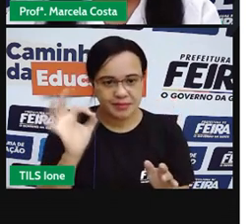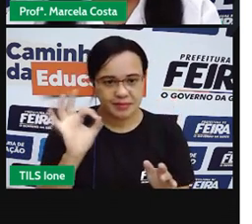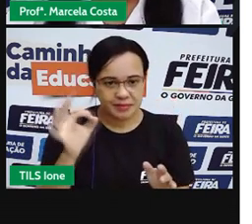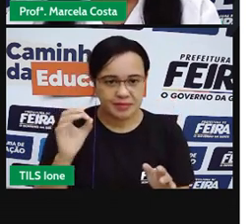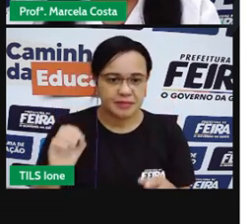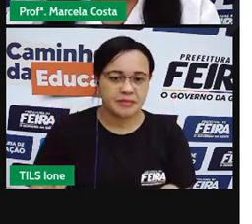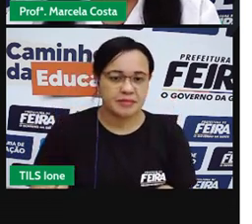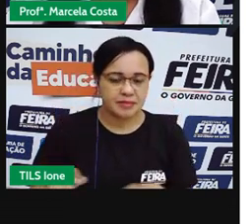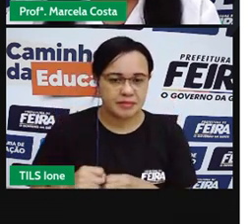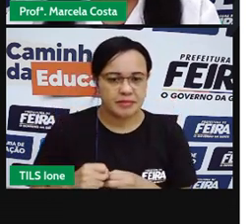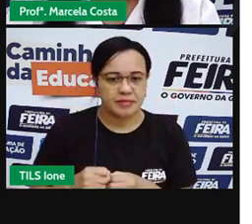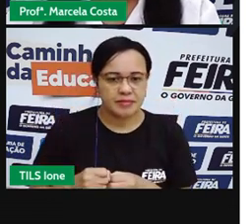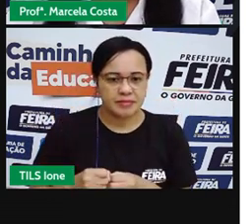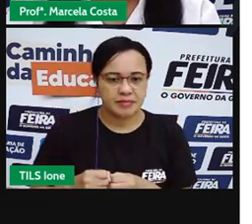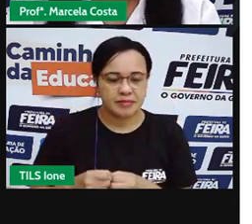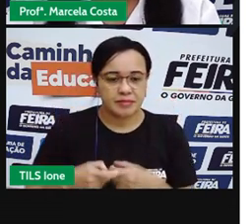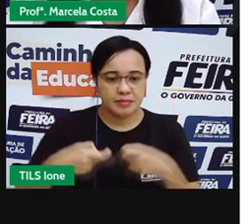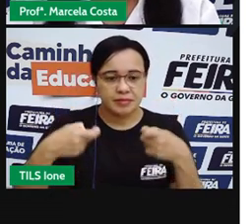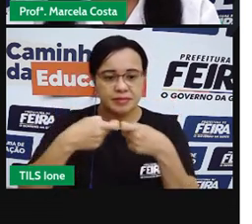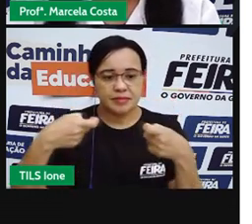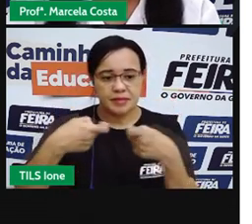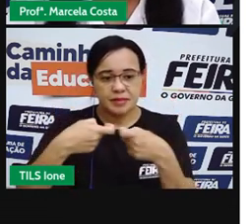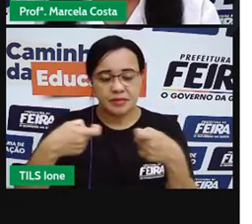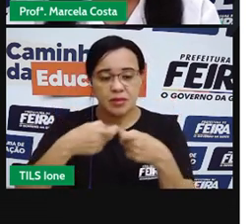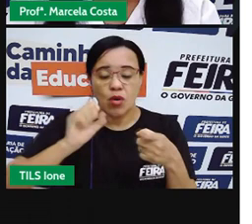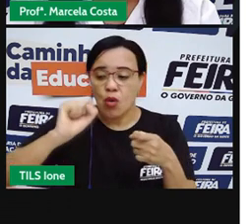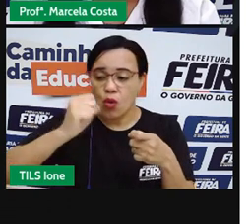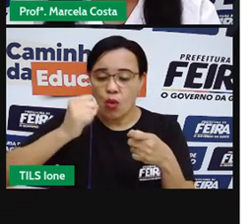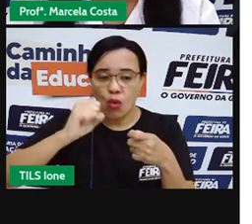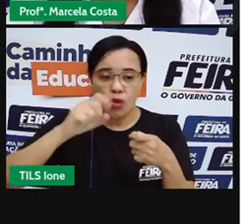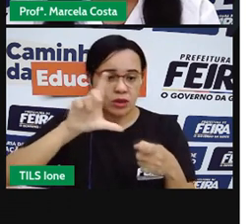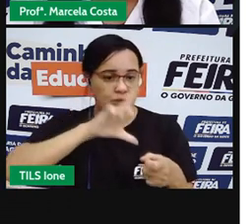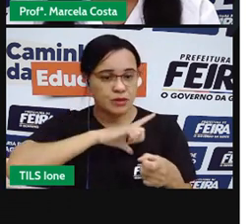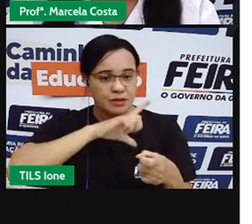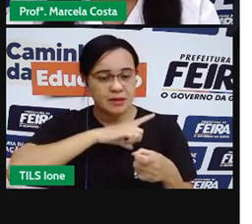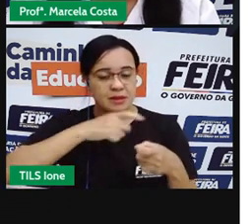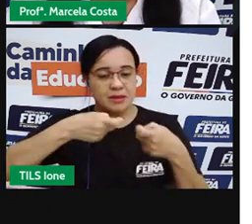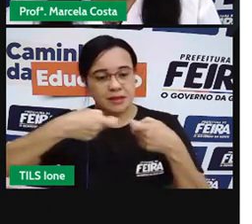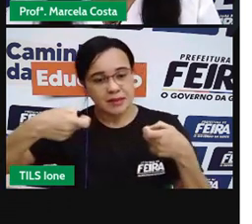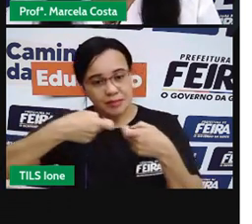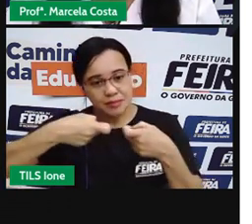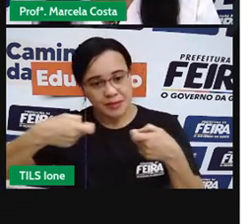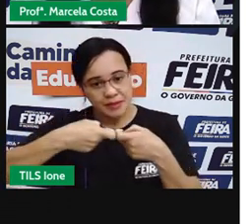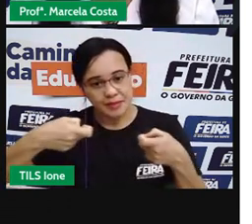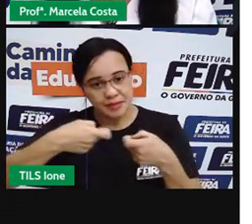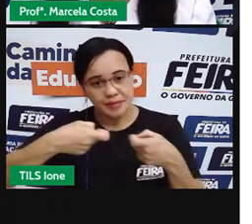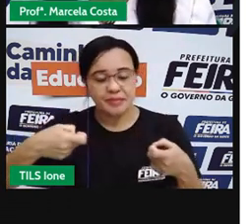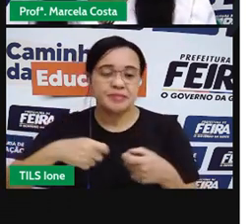Tem alguns pares de meia. Tem 8 pares de meia.